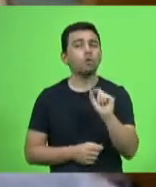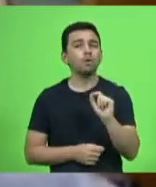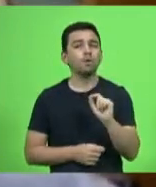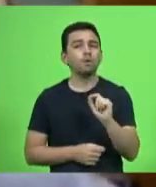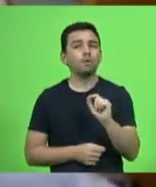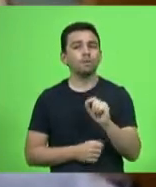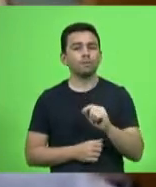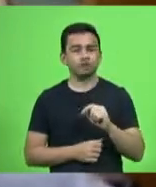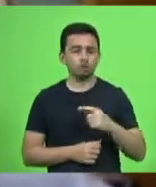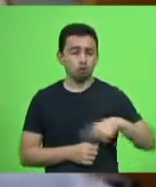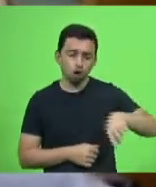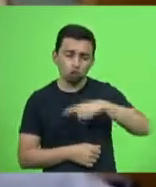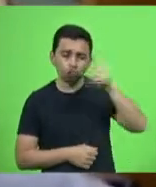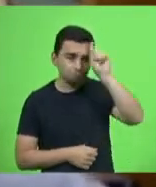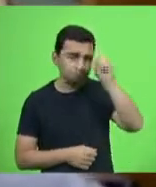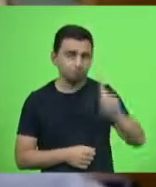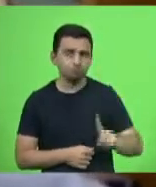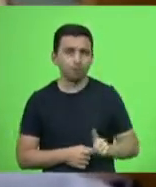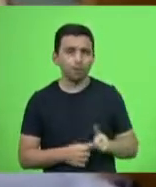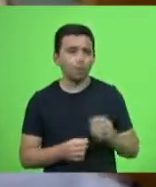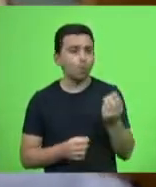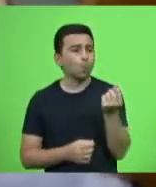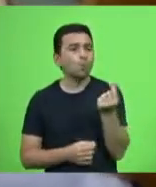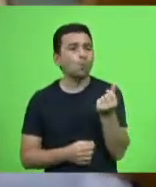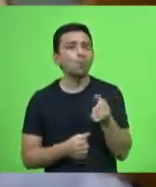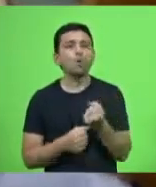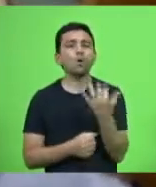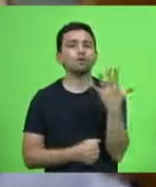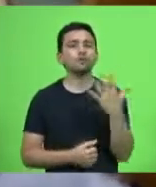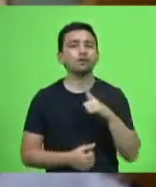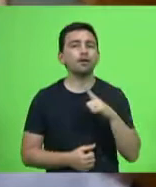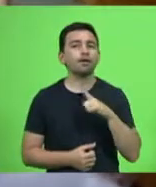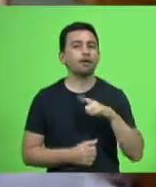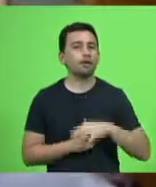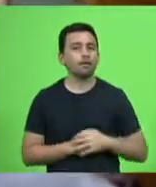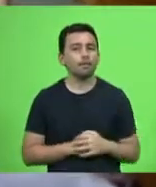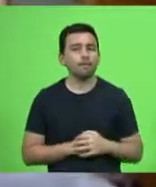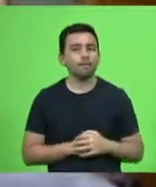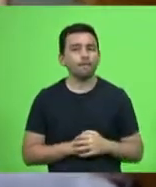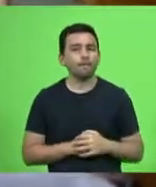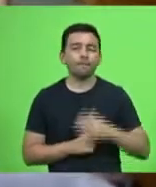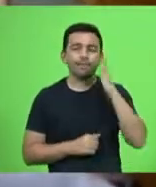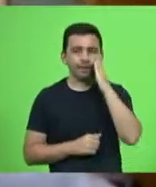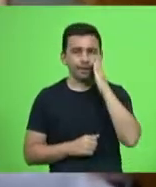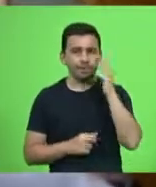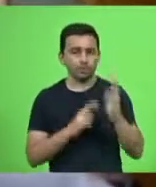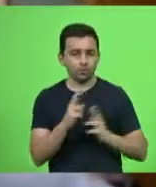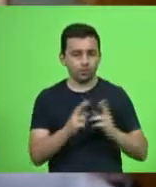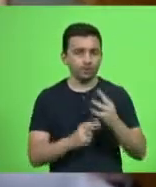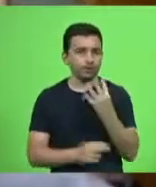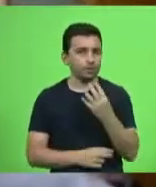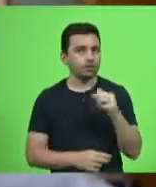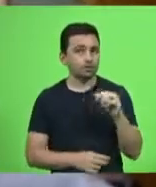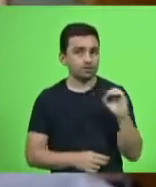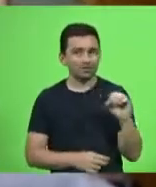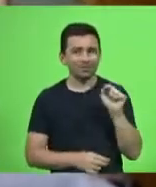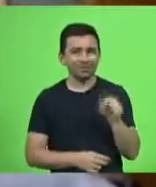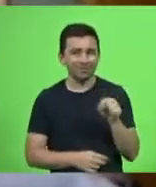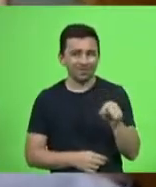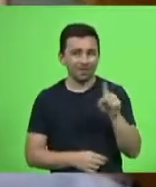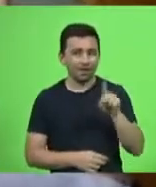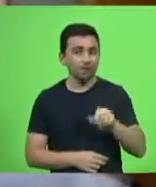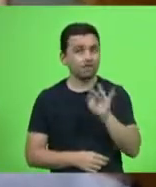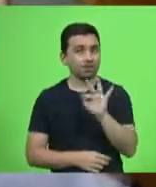Deputado, nós não sabemos quanto recurso nós vamos ter. E sabemos que a rodovia BR-470 é uma rodovia